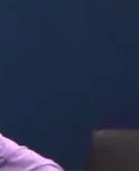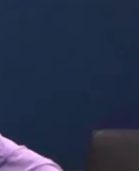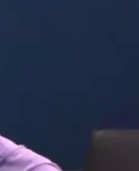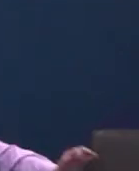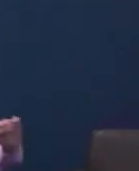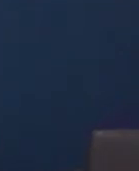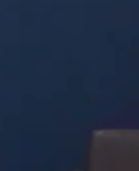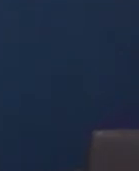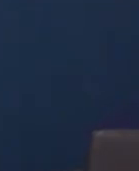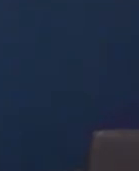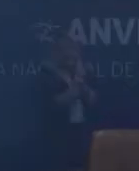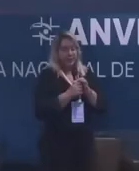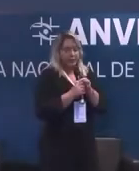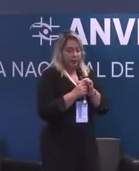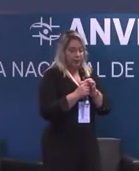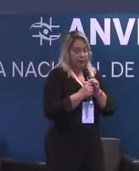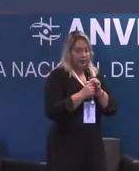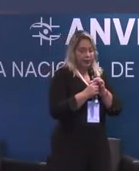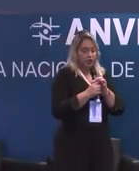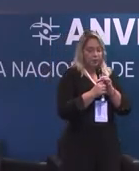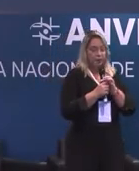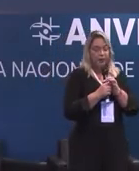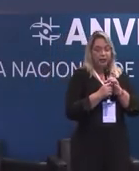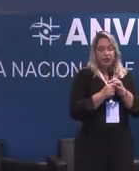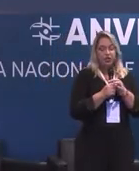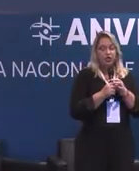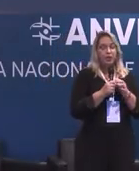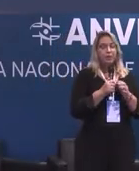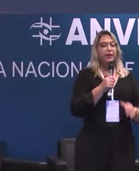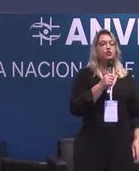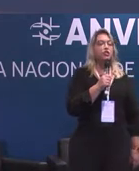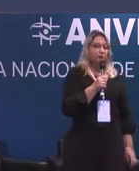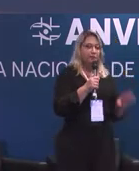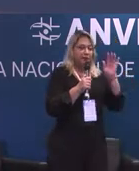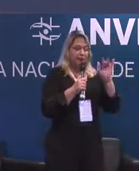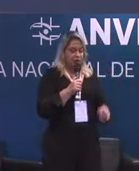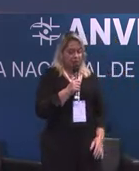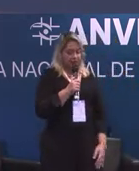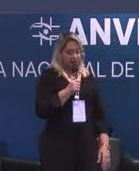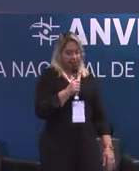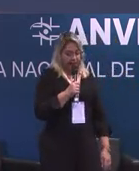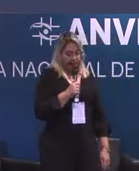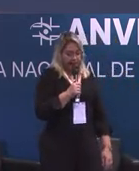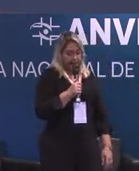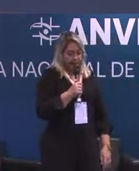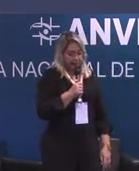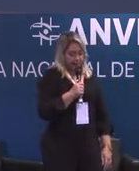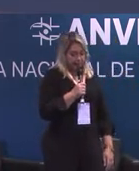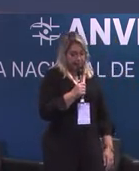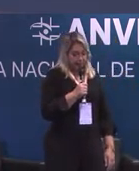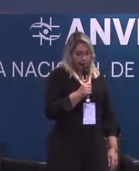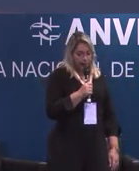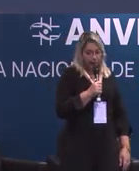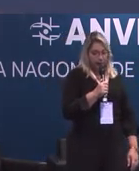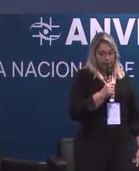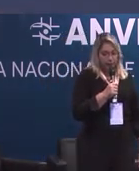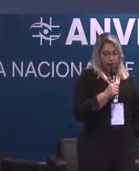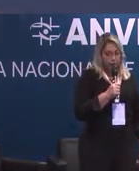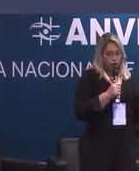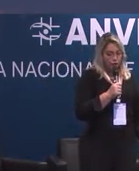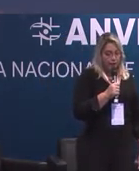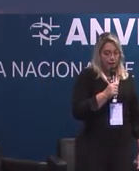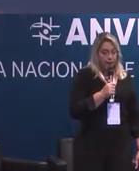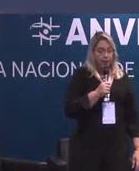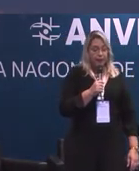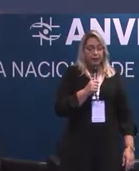Agora, no que diz respeito à diretriz de planejamento e gestão da vigilância sanitária, das ações de